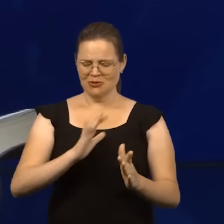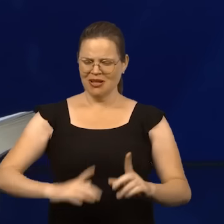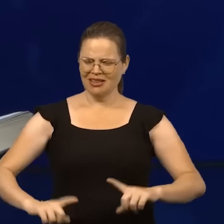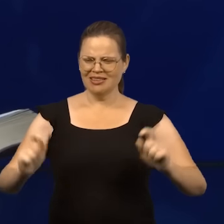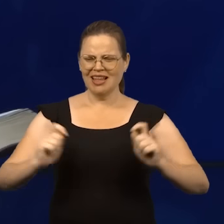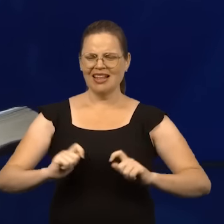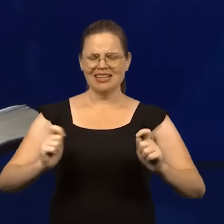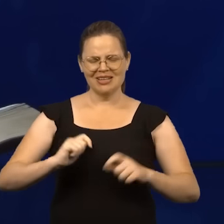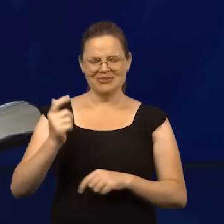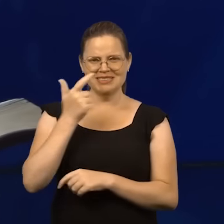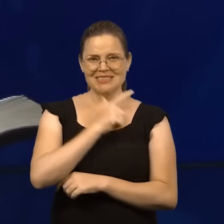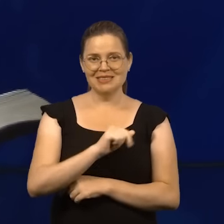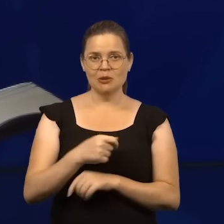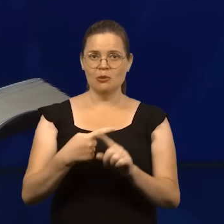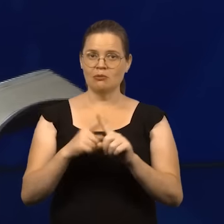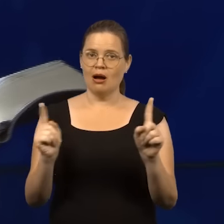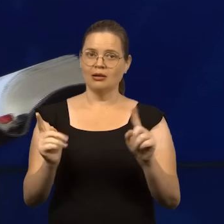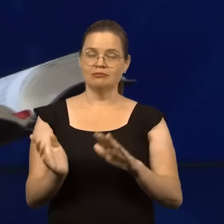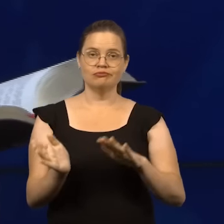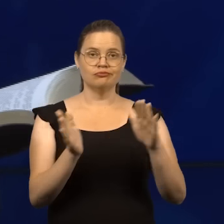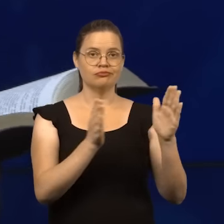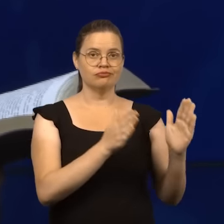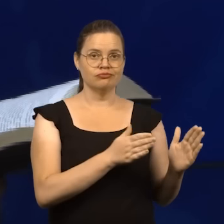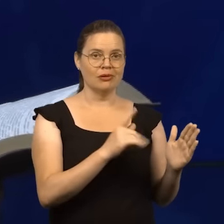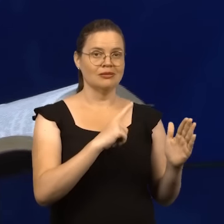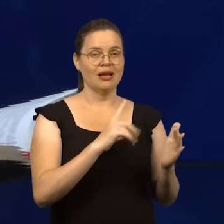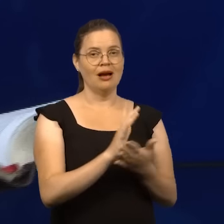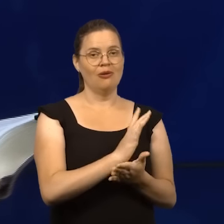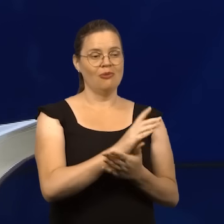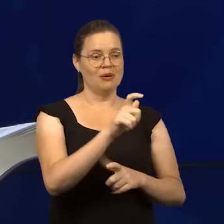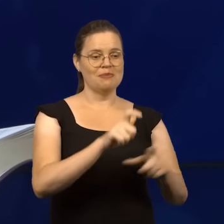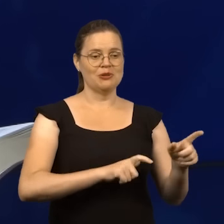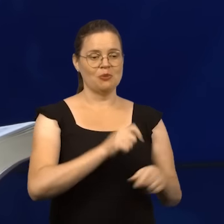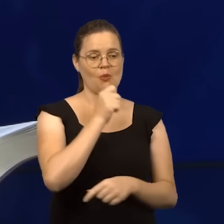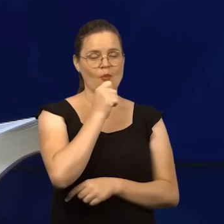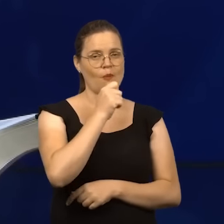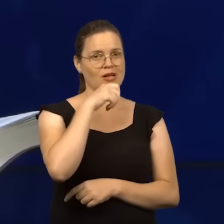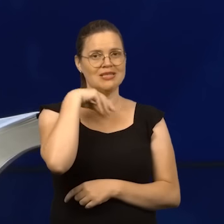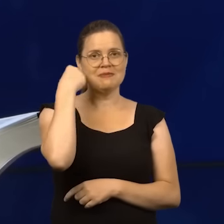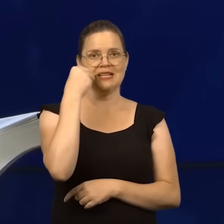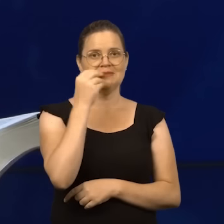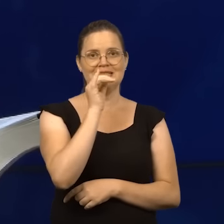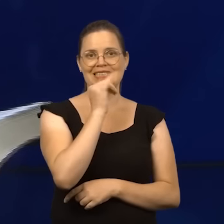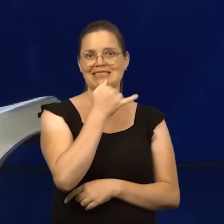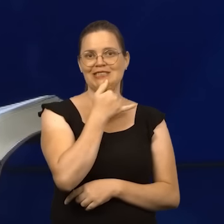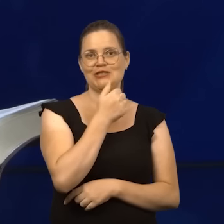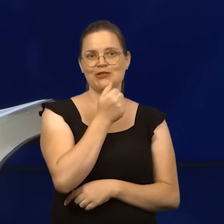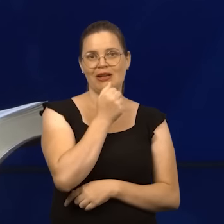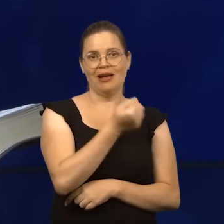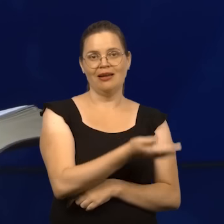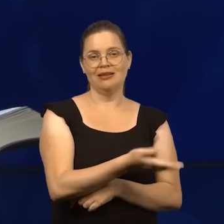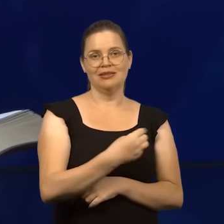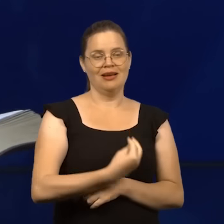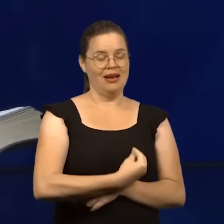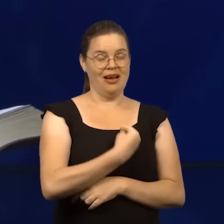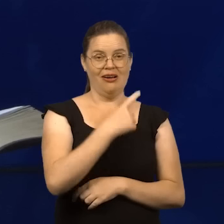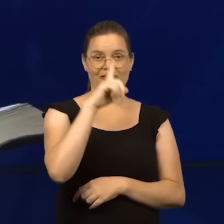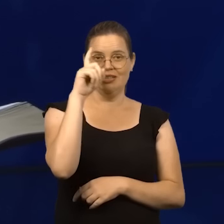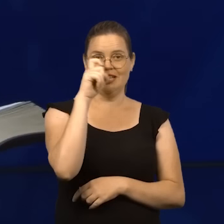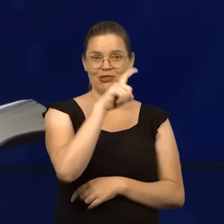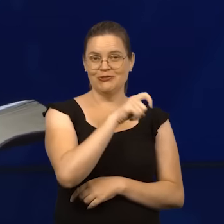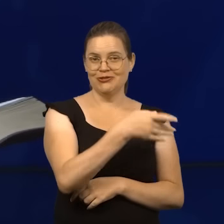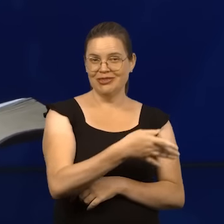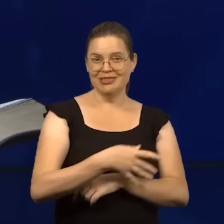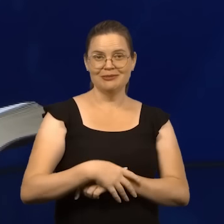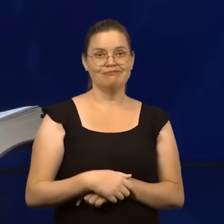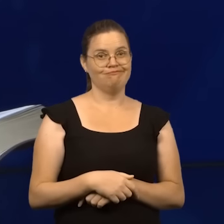lado, se alguém ainda não viveu essa experiência, a estrada da vida se